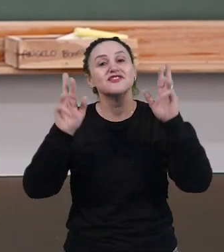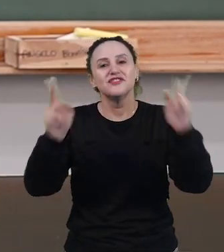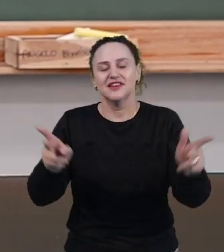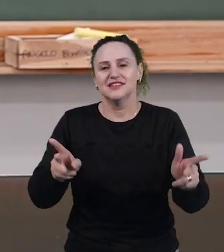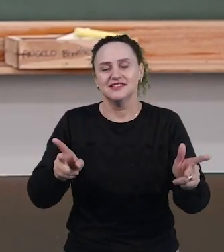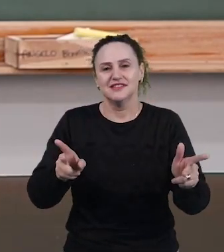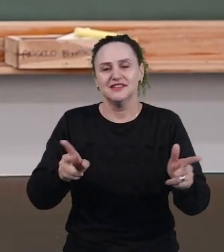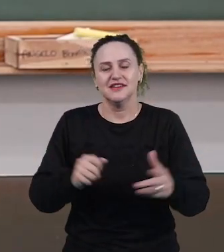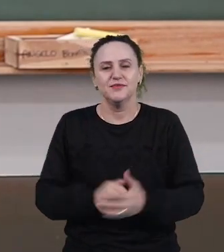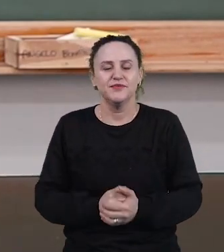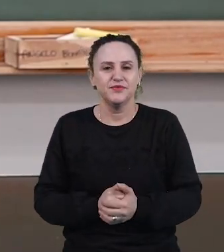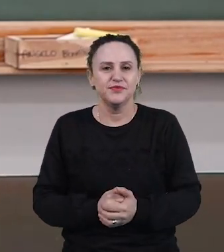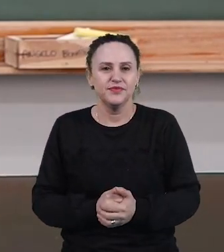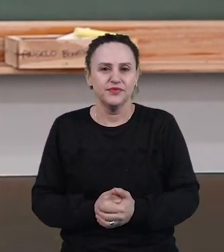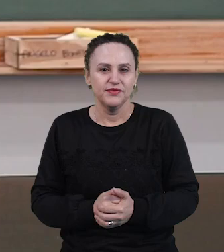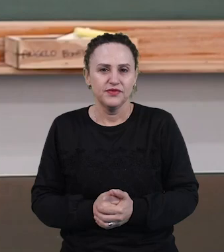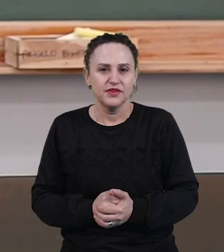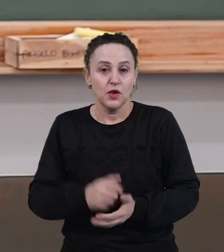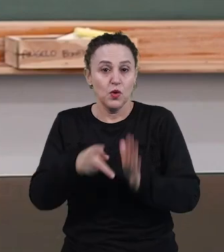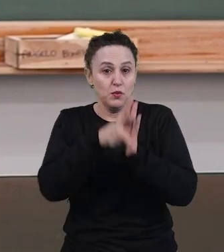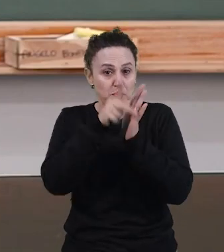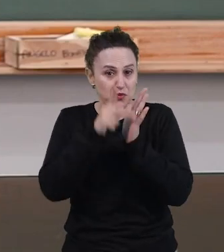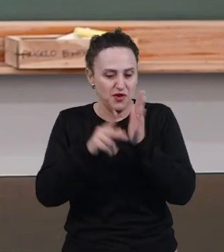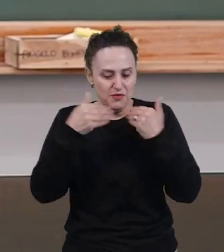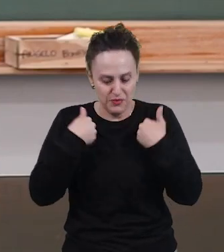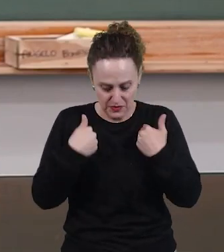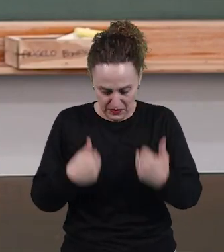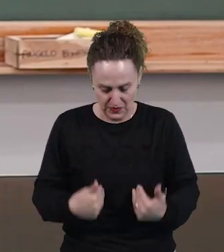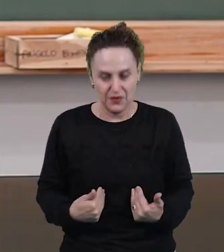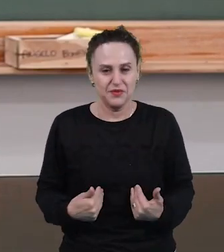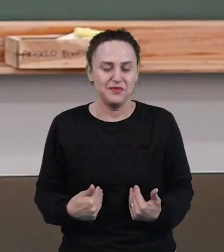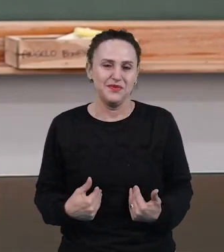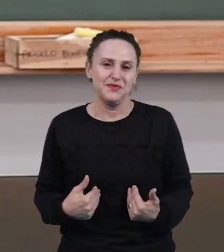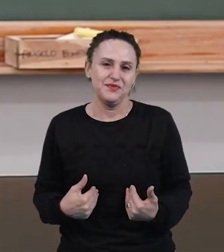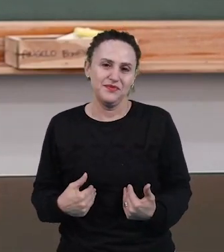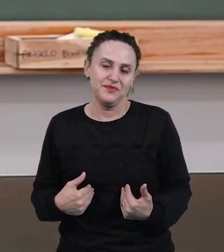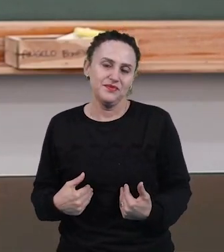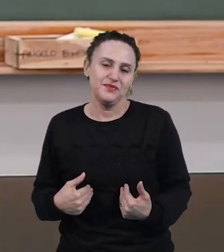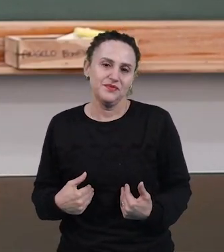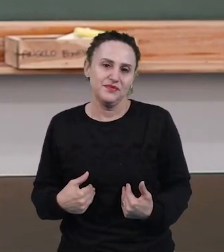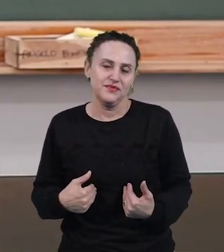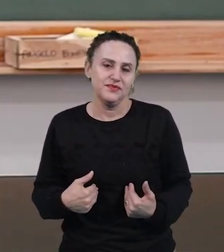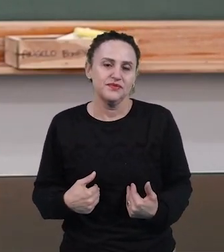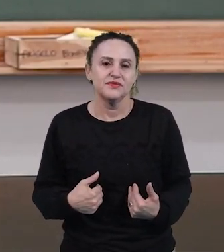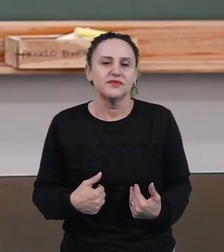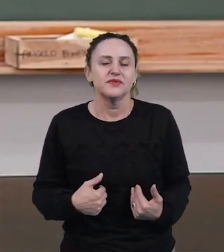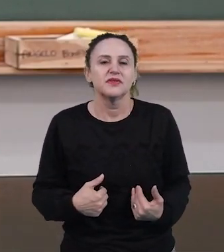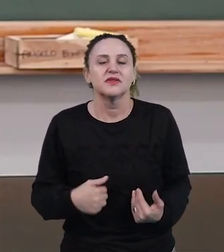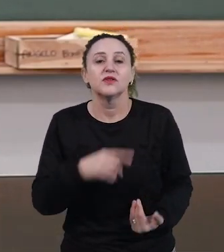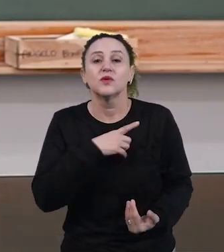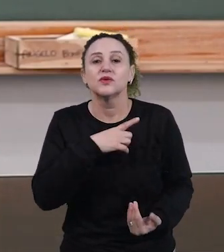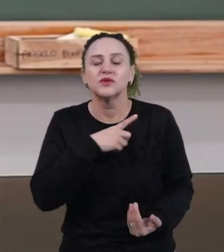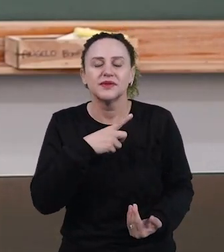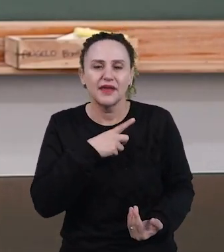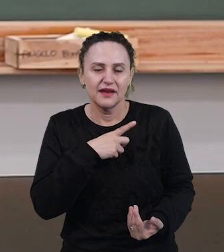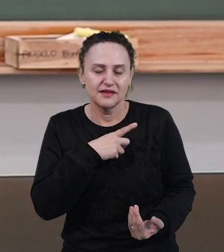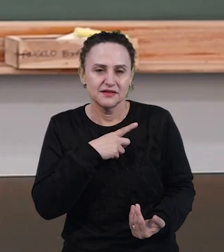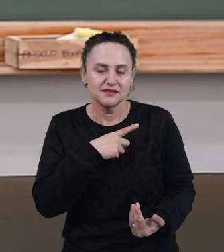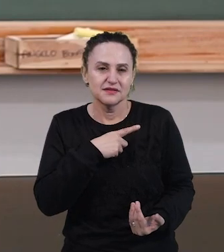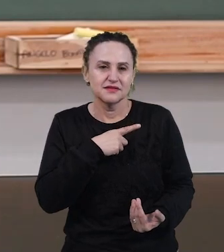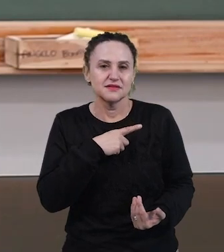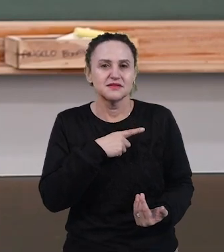né, ela do próprio corpo, né, e o quanto tem essa questão